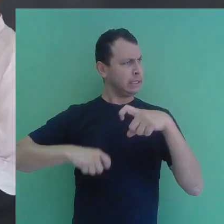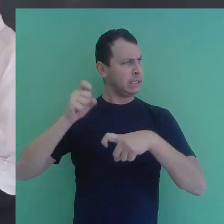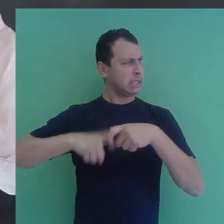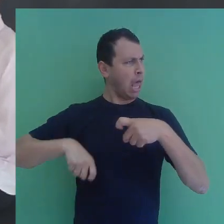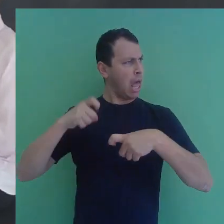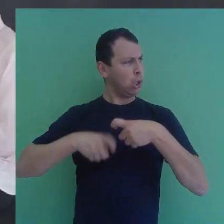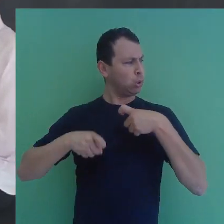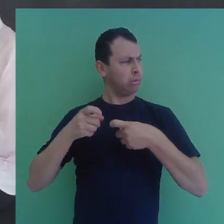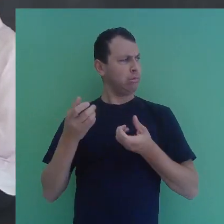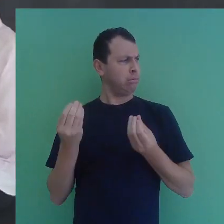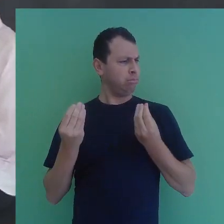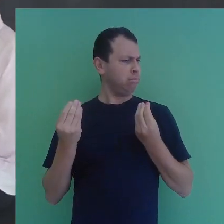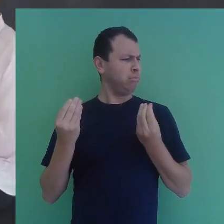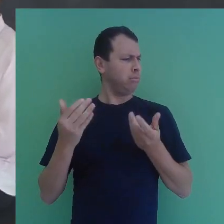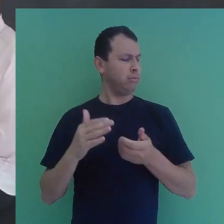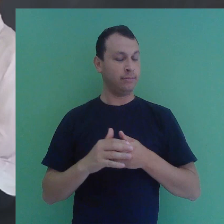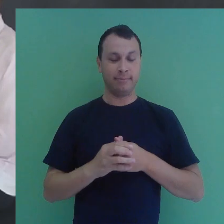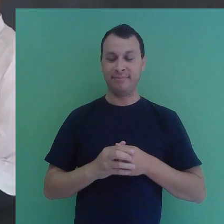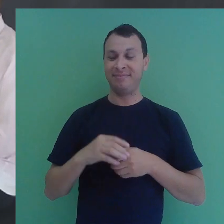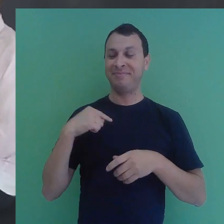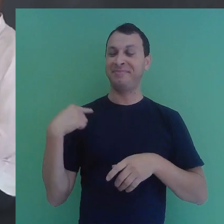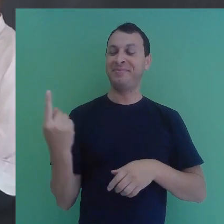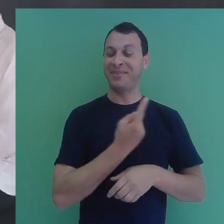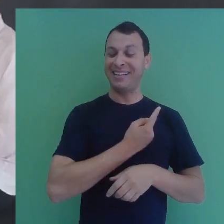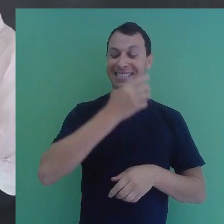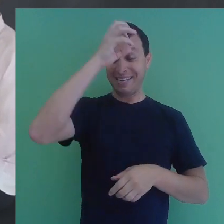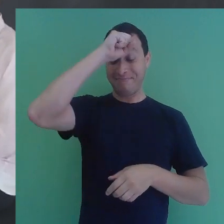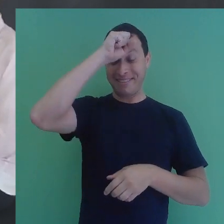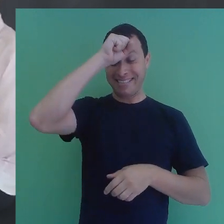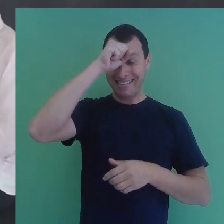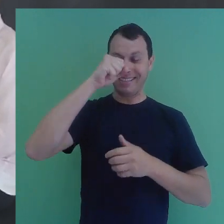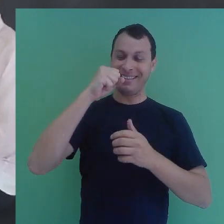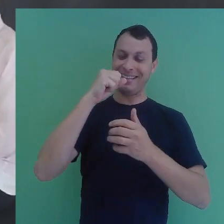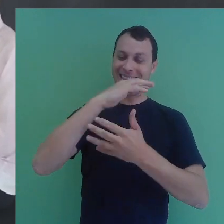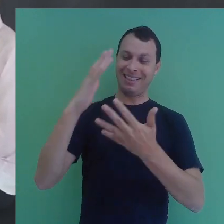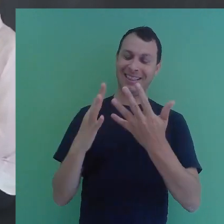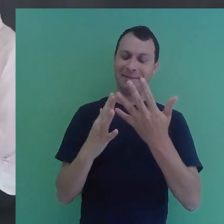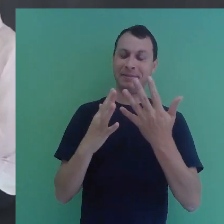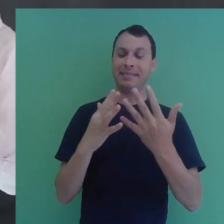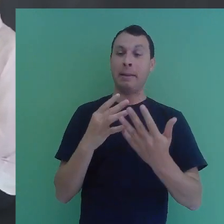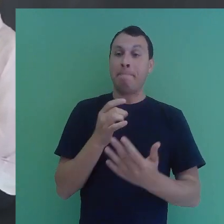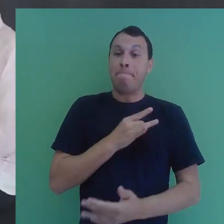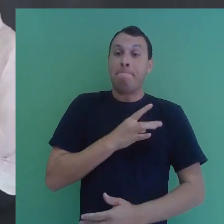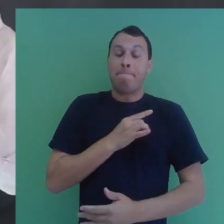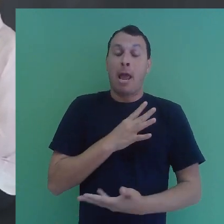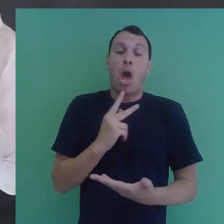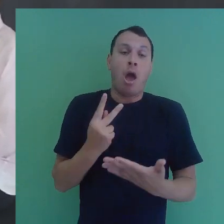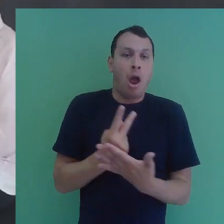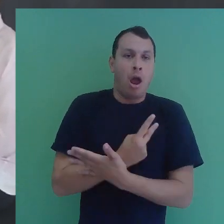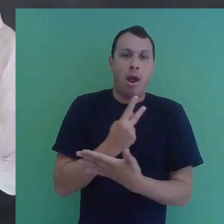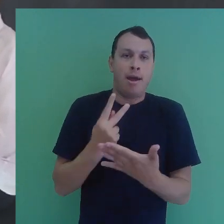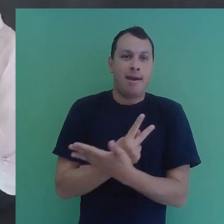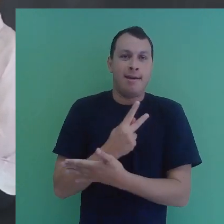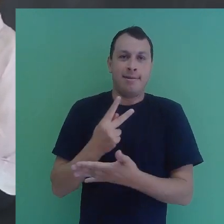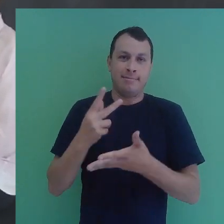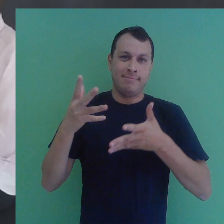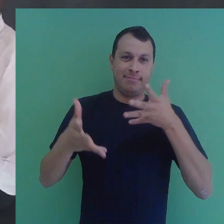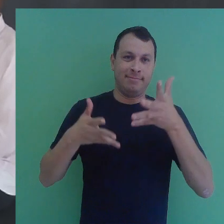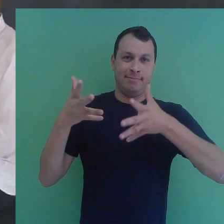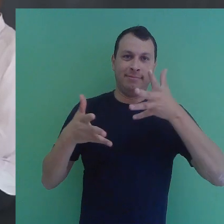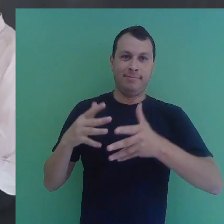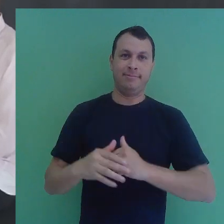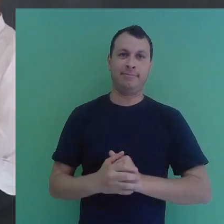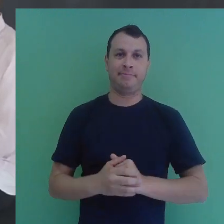Nossa Senhora. A gente, quando está aprendendo Libras, a gente tem muito medo de errar algum sinal, né? Eu fui almoçar esses dias com um colega meu